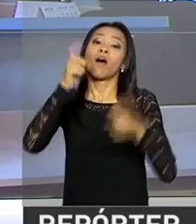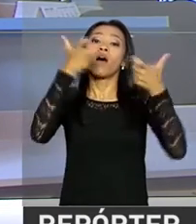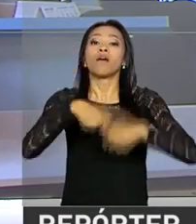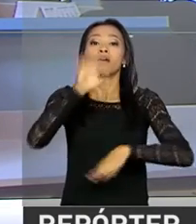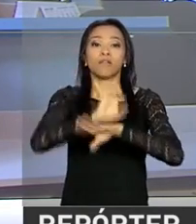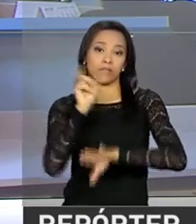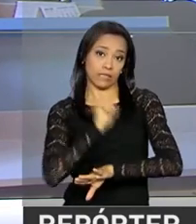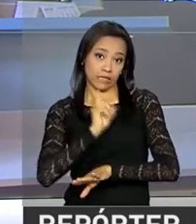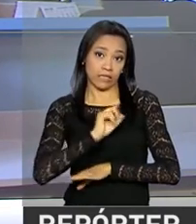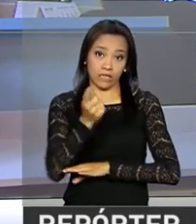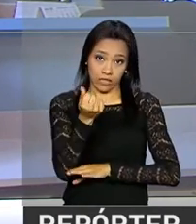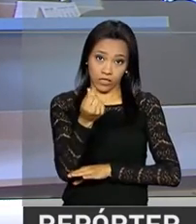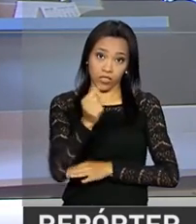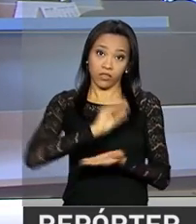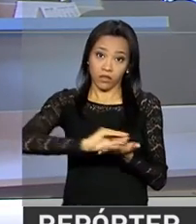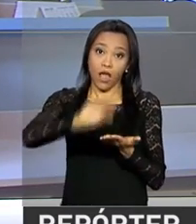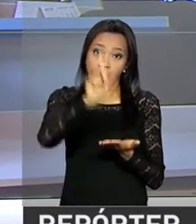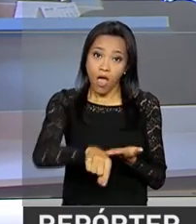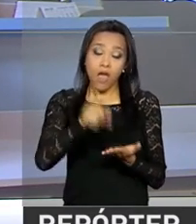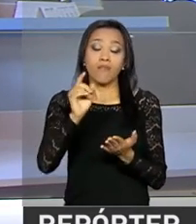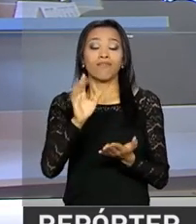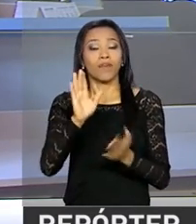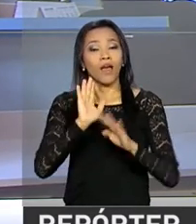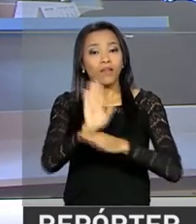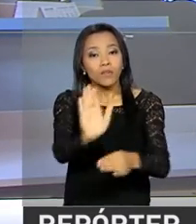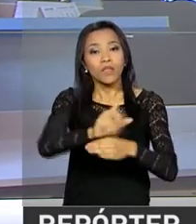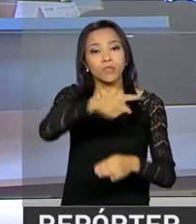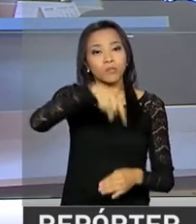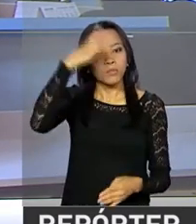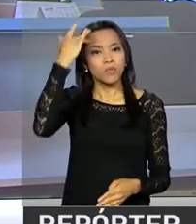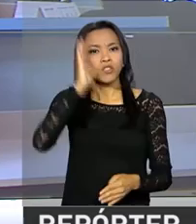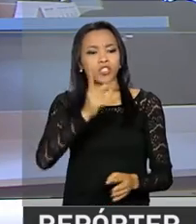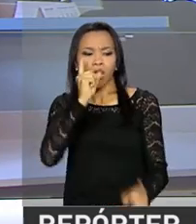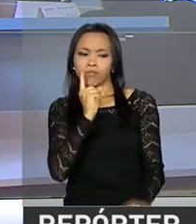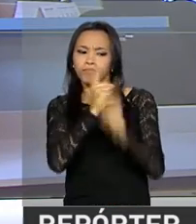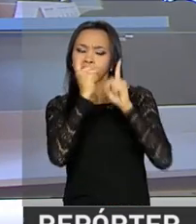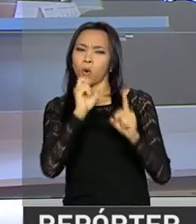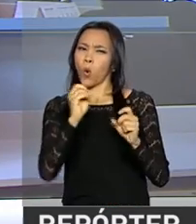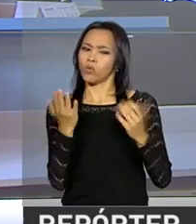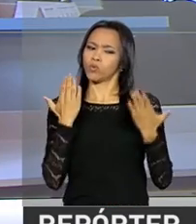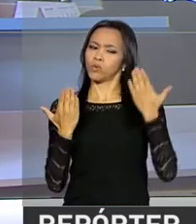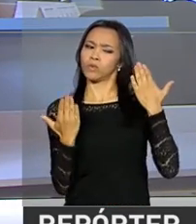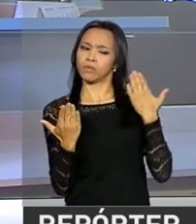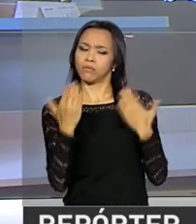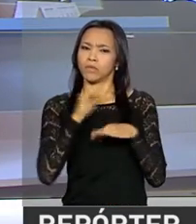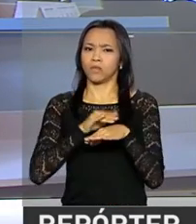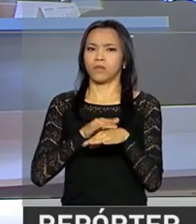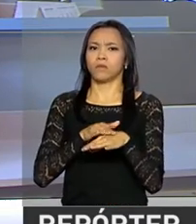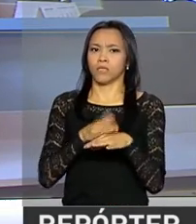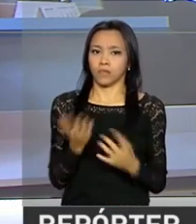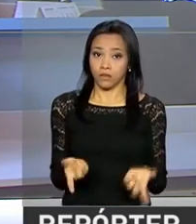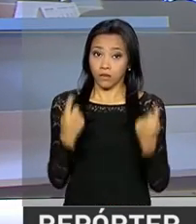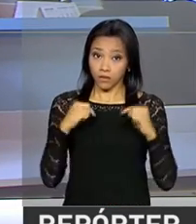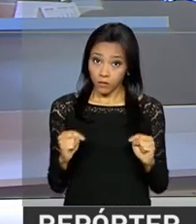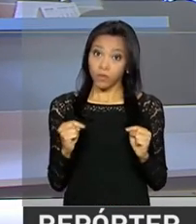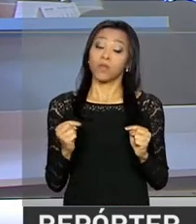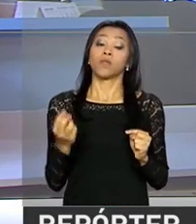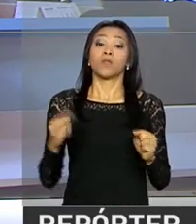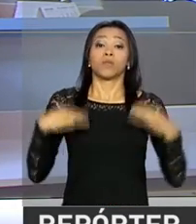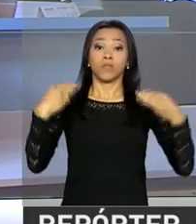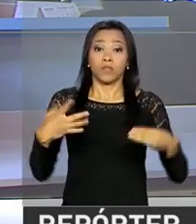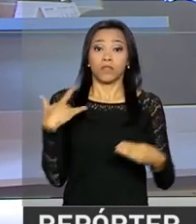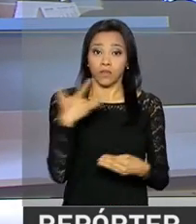o atendimento aos pacientes diagnosticados ou com suspeita da doença. Além disso, o Ministério da Saúde